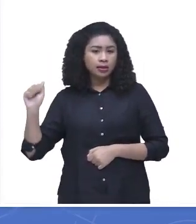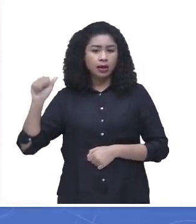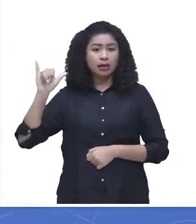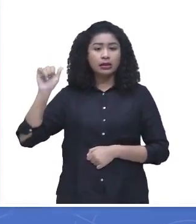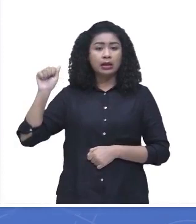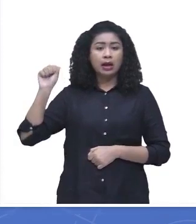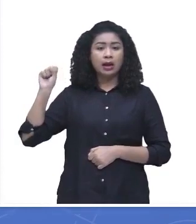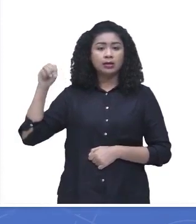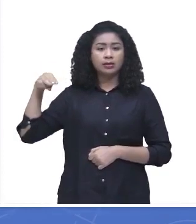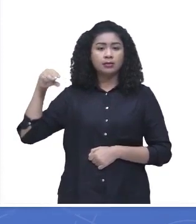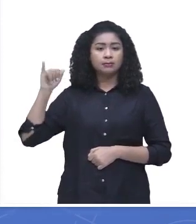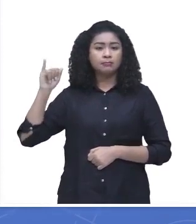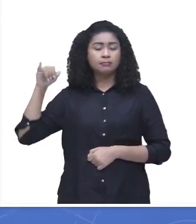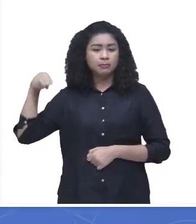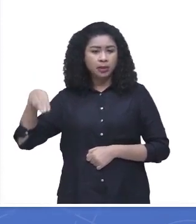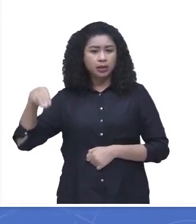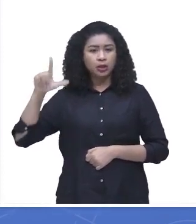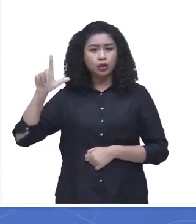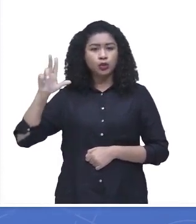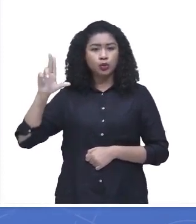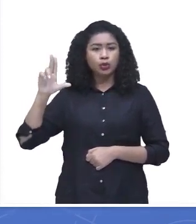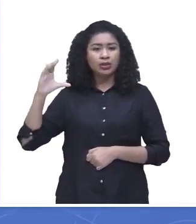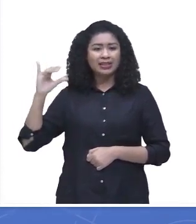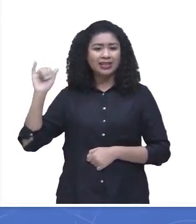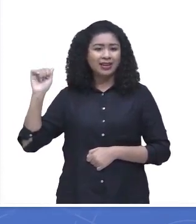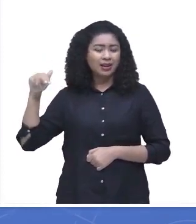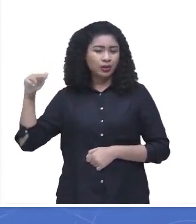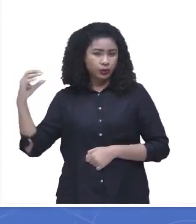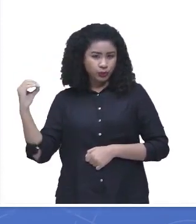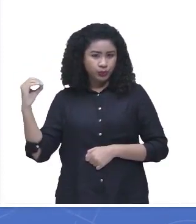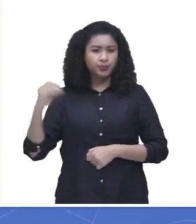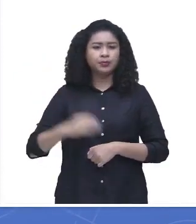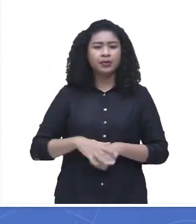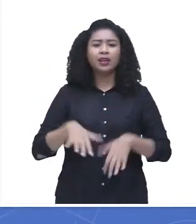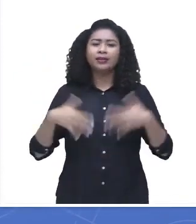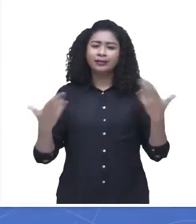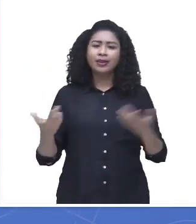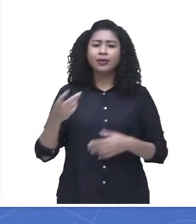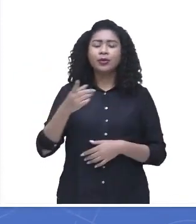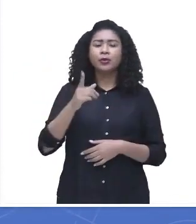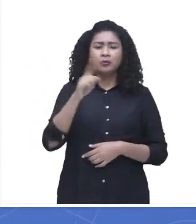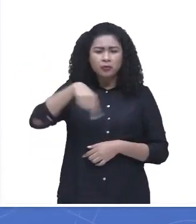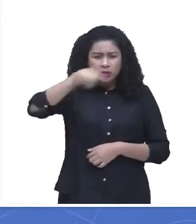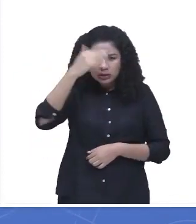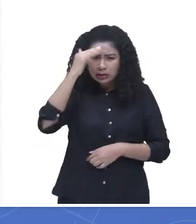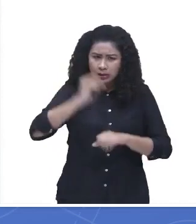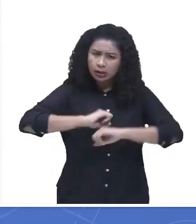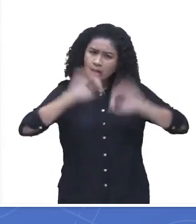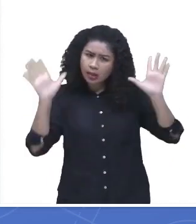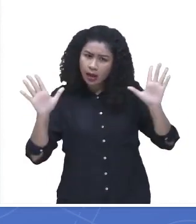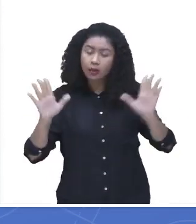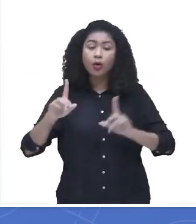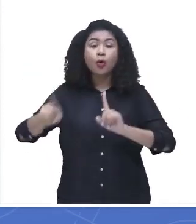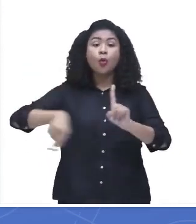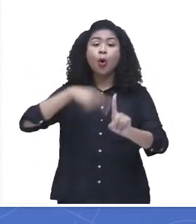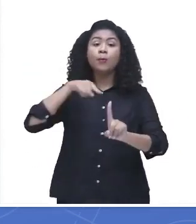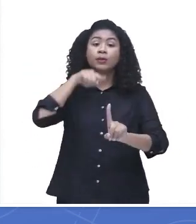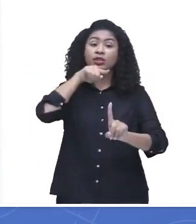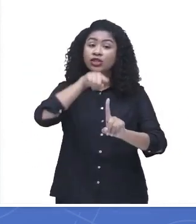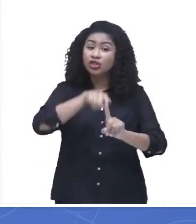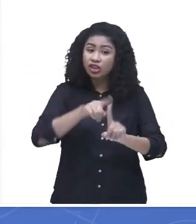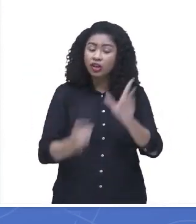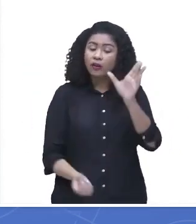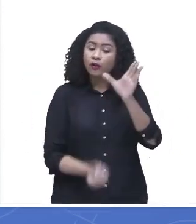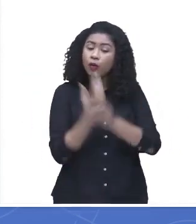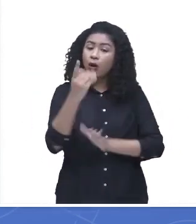participaram conosco. Realmente, queridos, podia haver uma dúvida, mas vocês conseguiram compreender? São os objetivos para se criar as